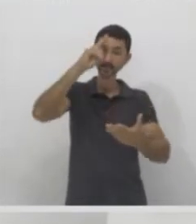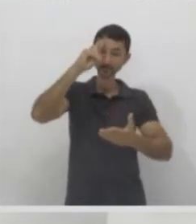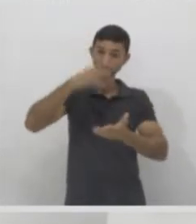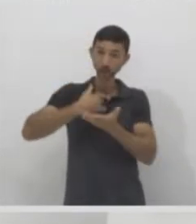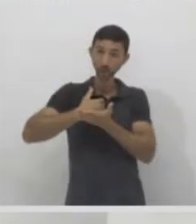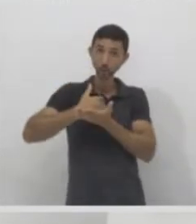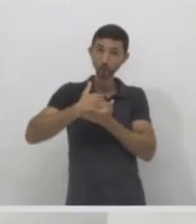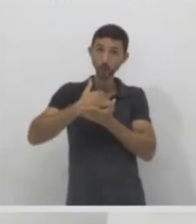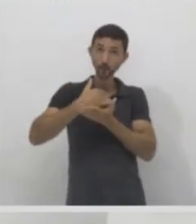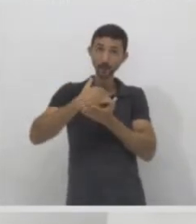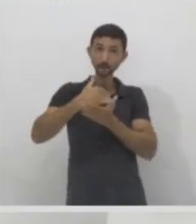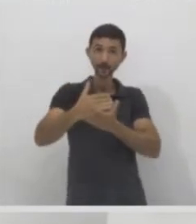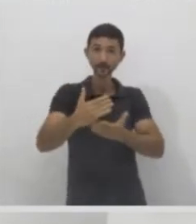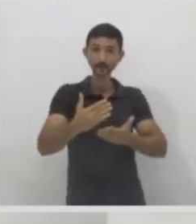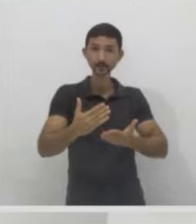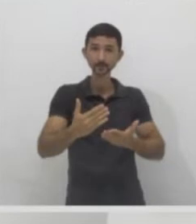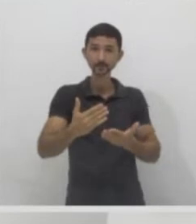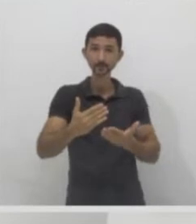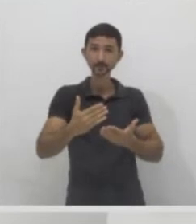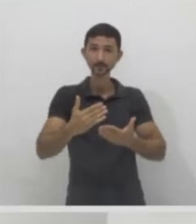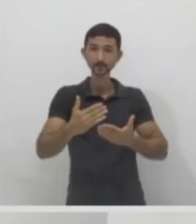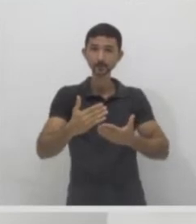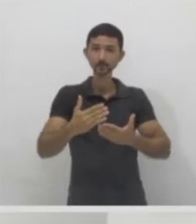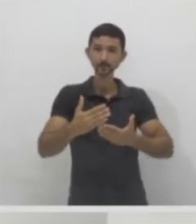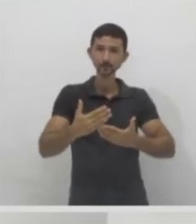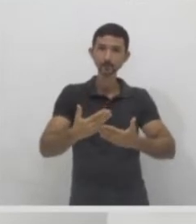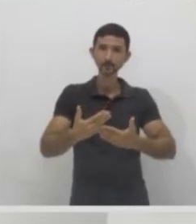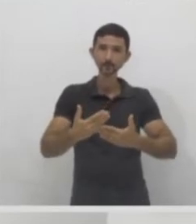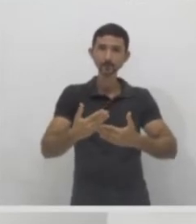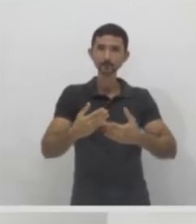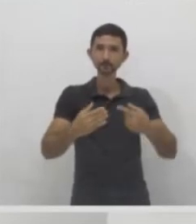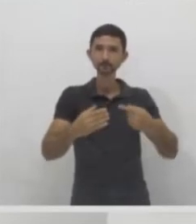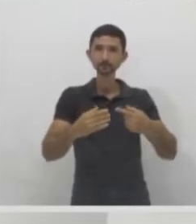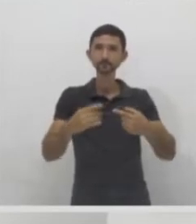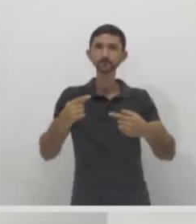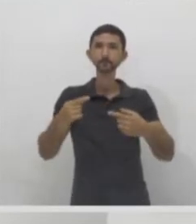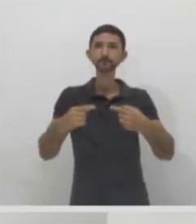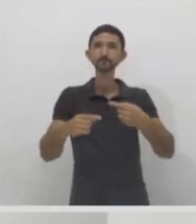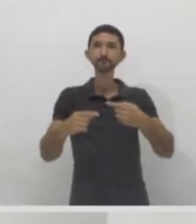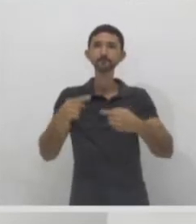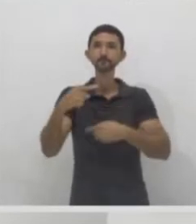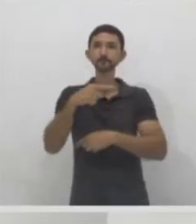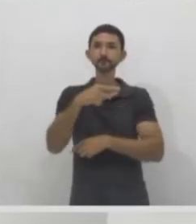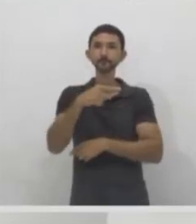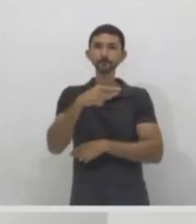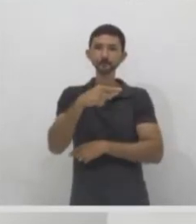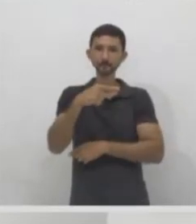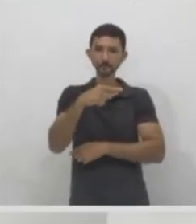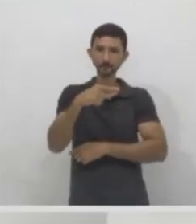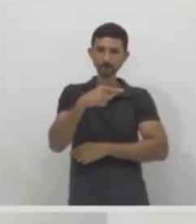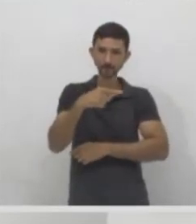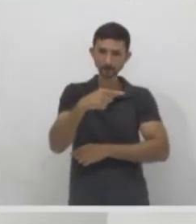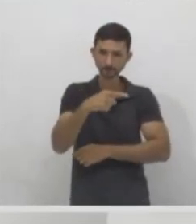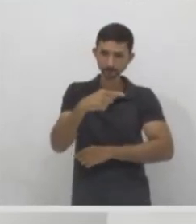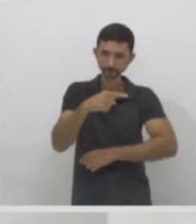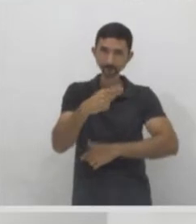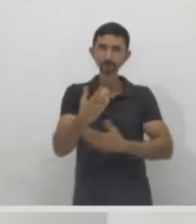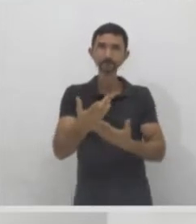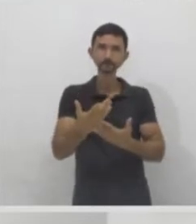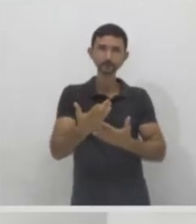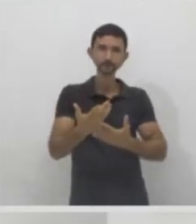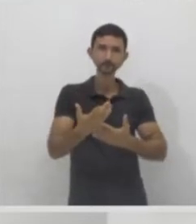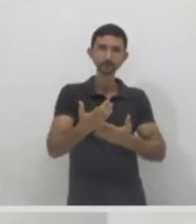inicia aqui, pela tradicional, da setinha azul aqui, você vai ver, né, Antiguidade, Idade Média, Idade Moderna e